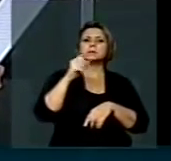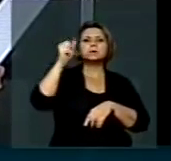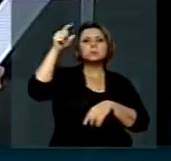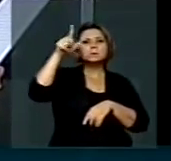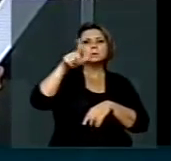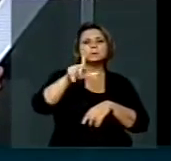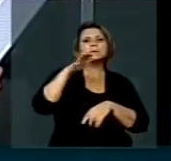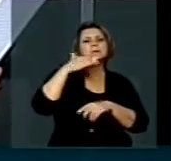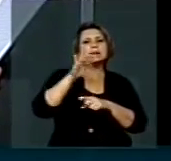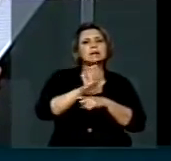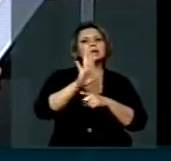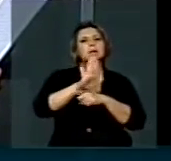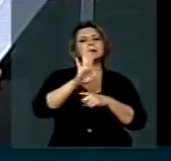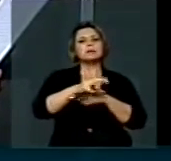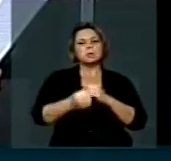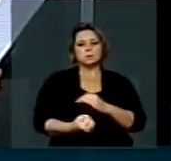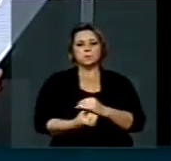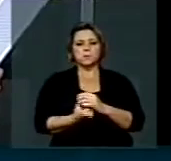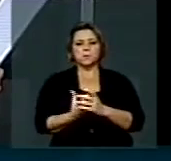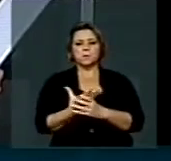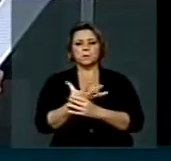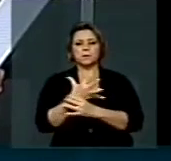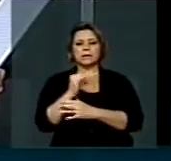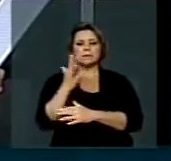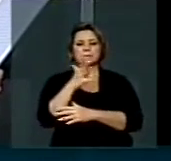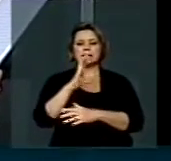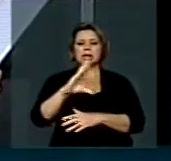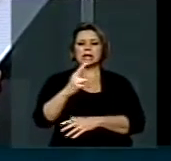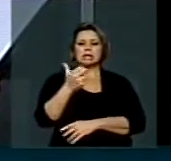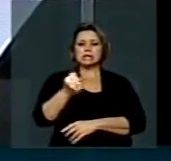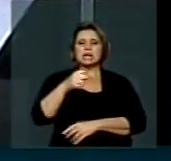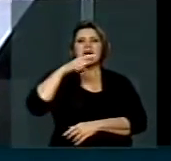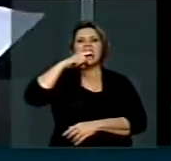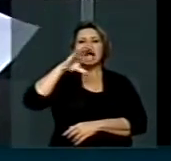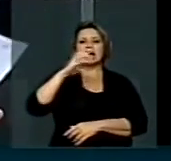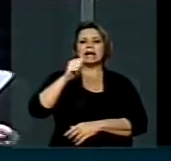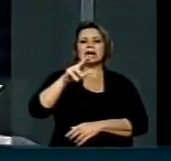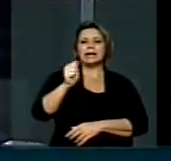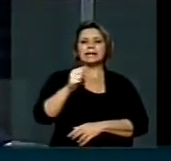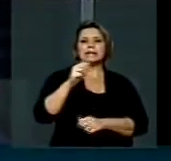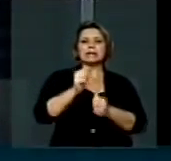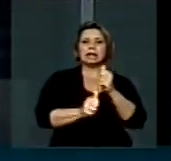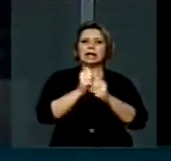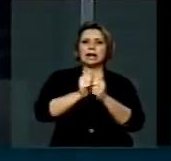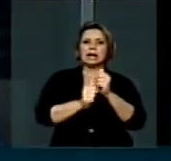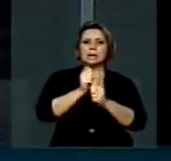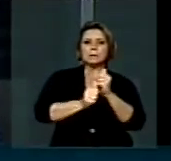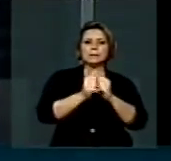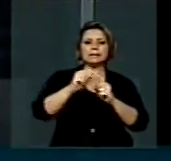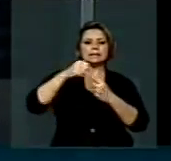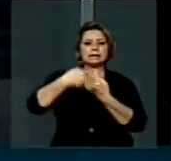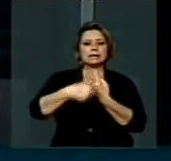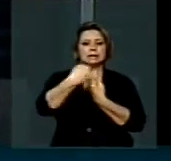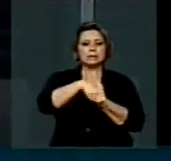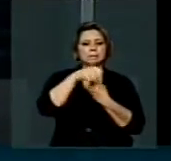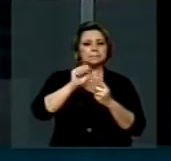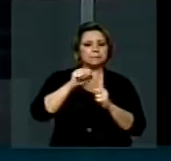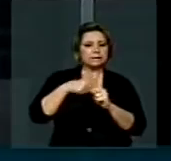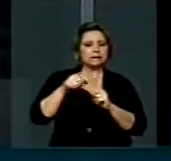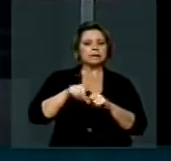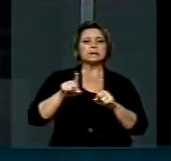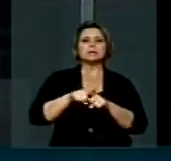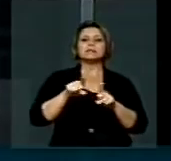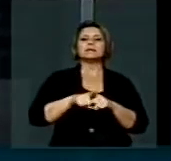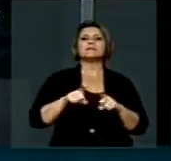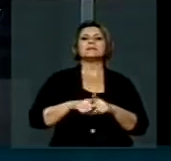pluviosidade, favorecendo o cultivo de culturas como o chá, a cana-de-açúcar, o arroz e bananas. Taiwan também é